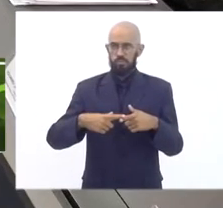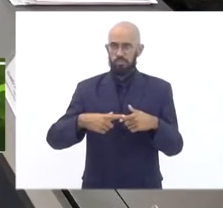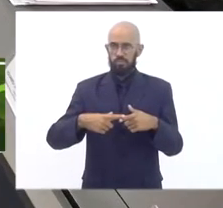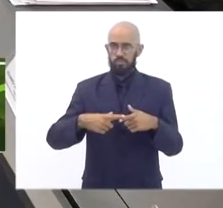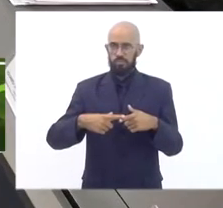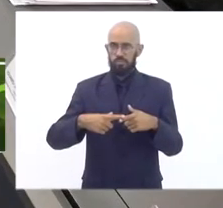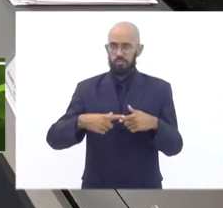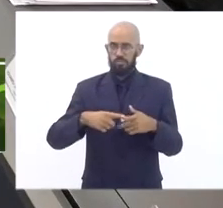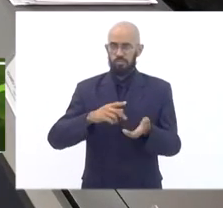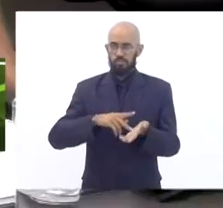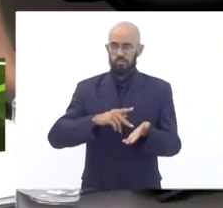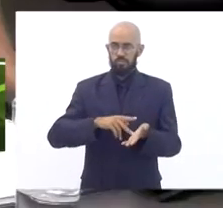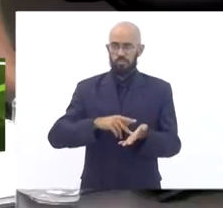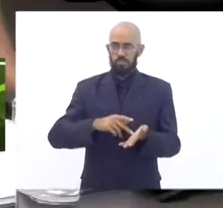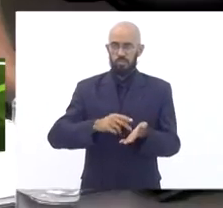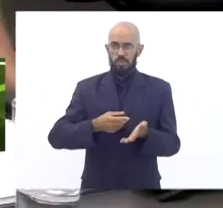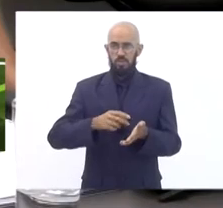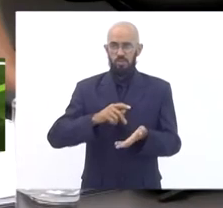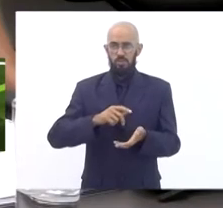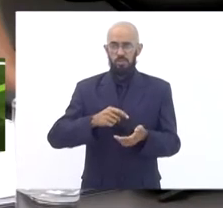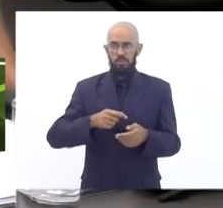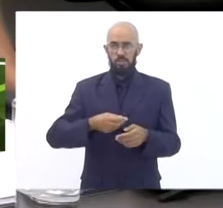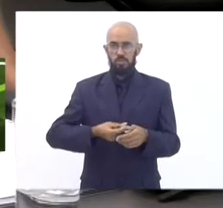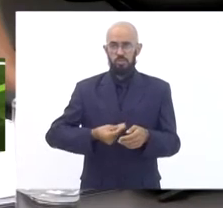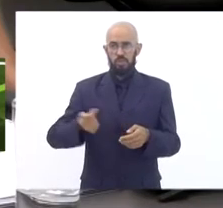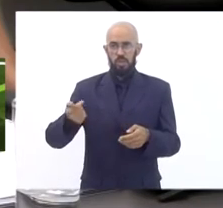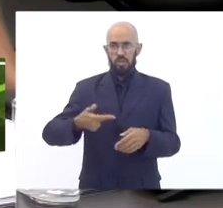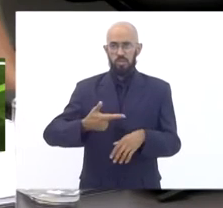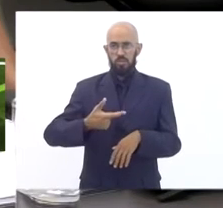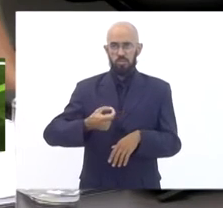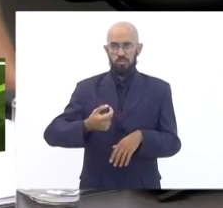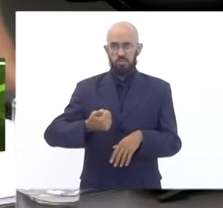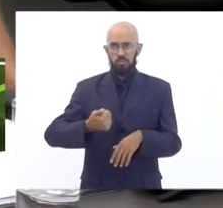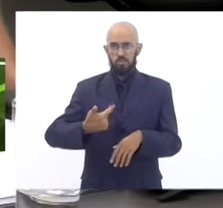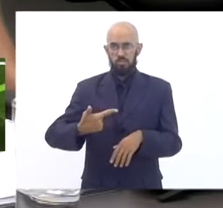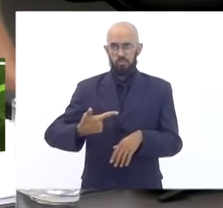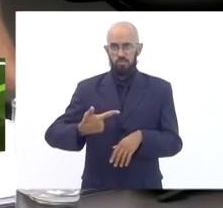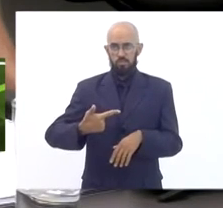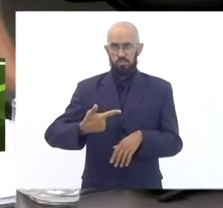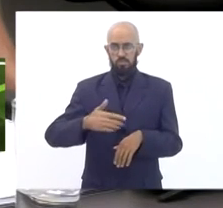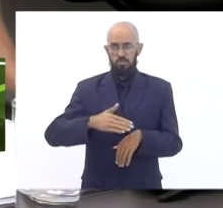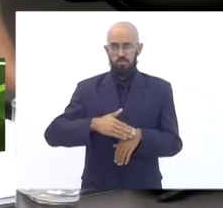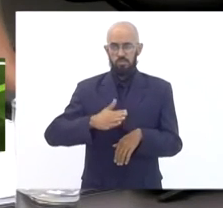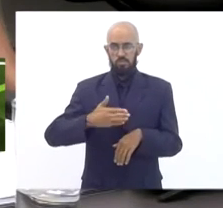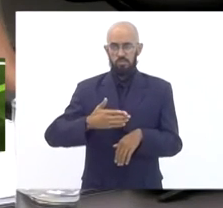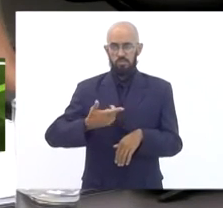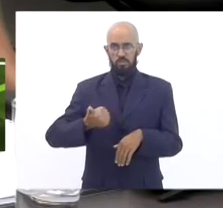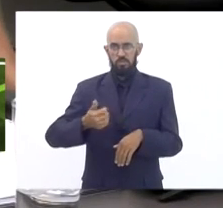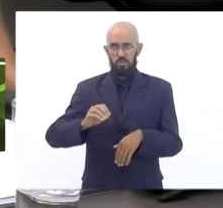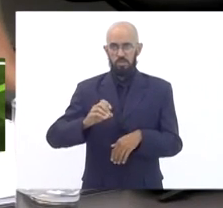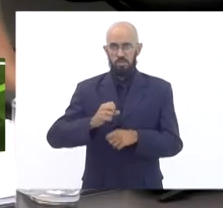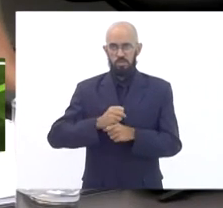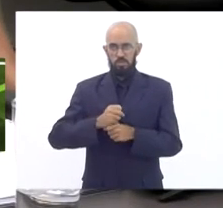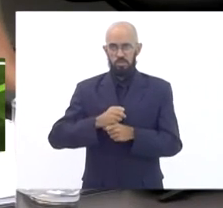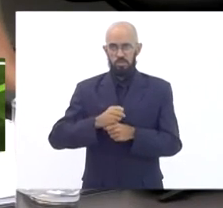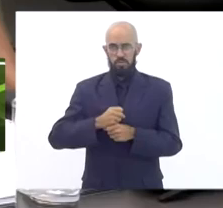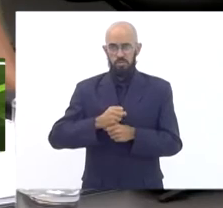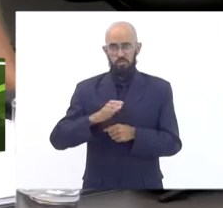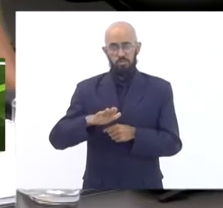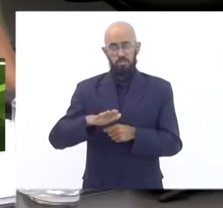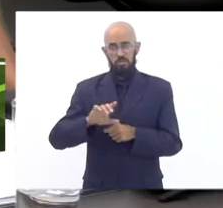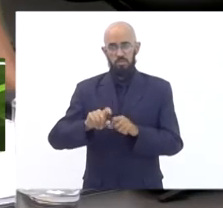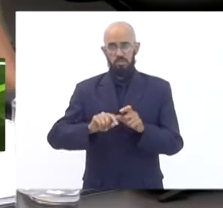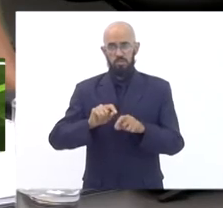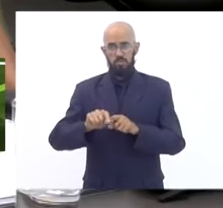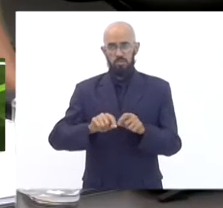Na verdade, eu saí em 2012, há mais de 10 anos, na verdade, né? Há mais de 10 anos. Mas eu tenho ouvido até